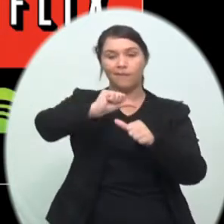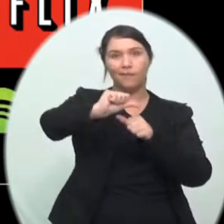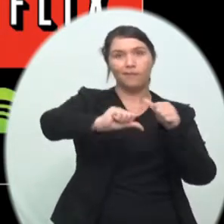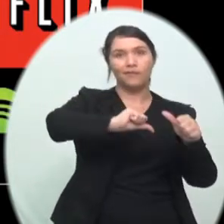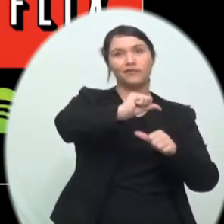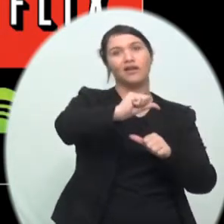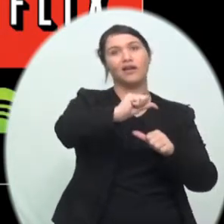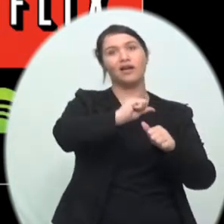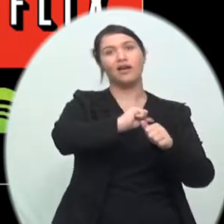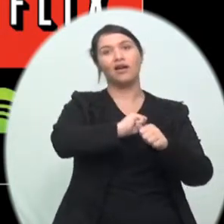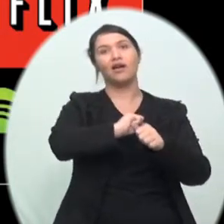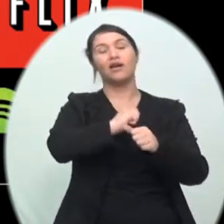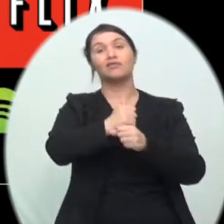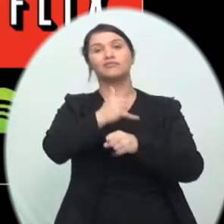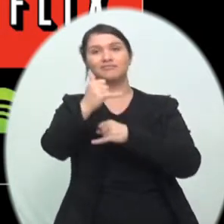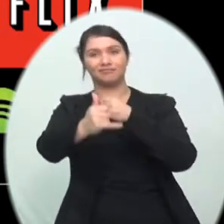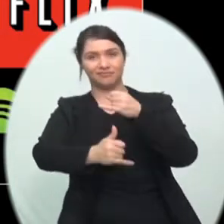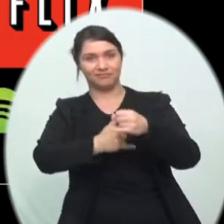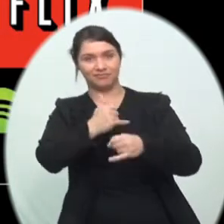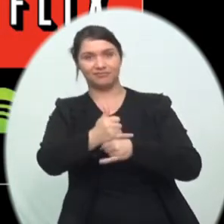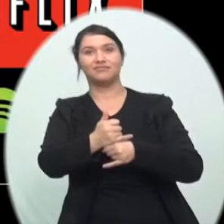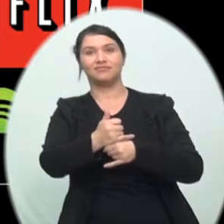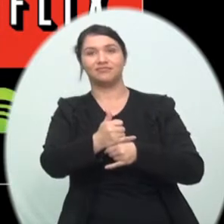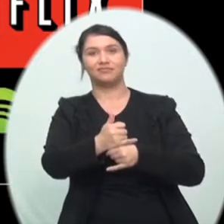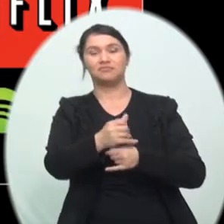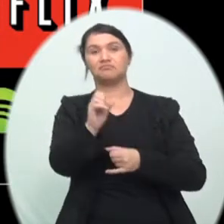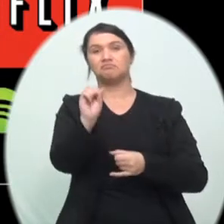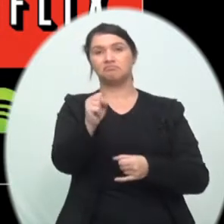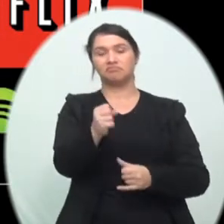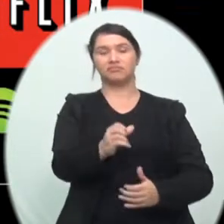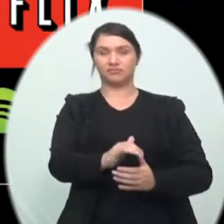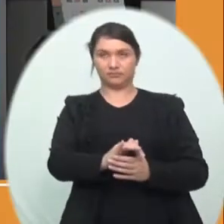digital. Algumas microempresas aí, né?